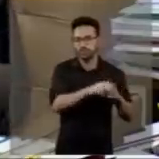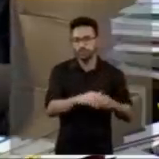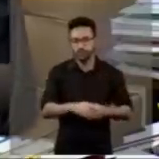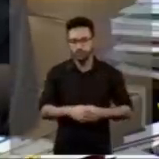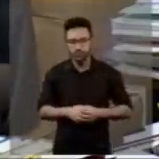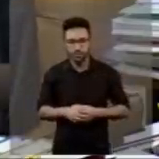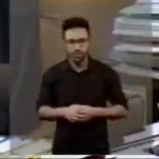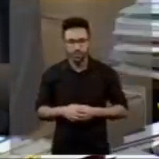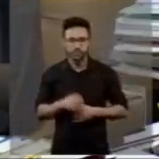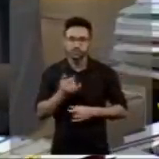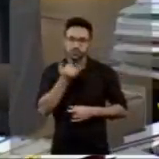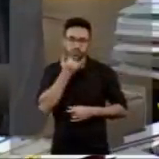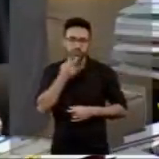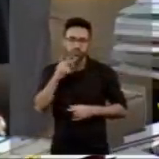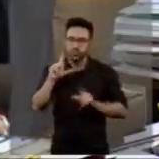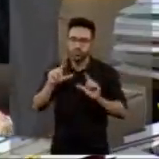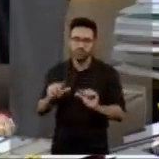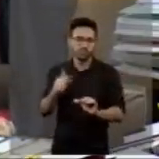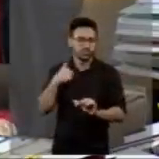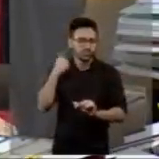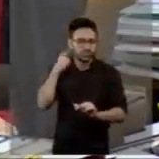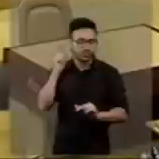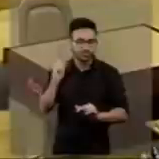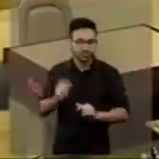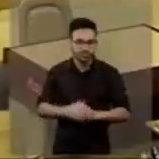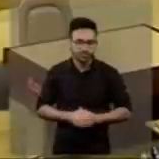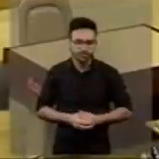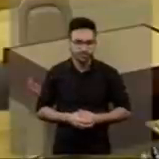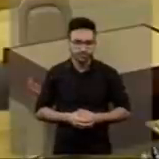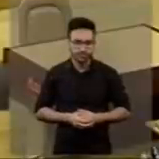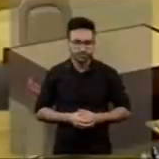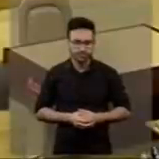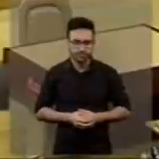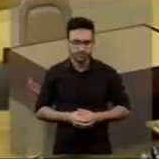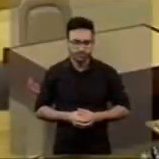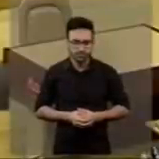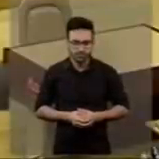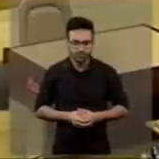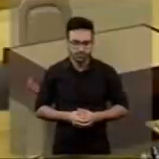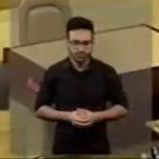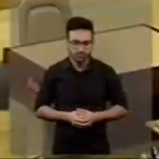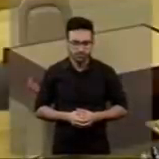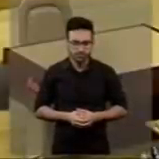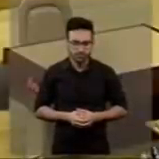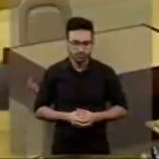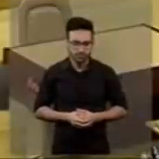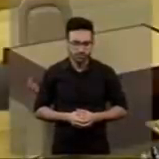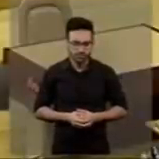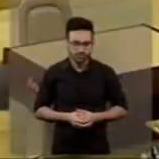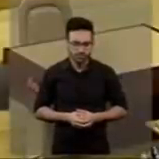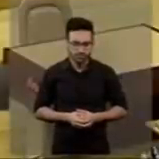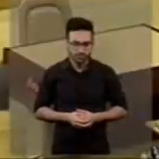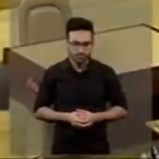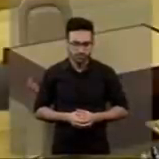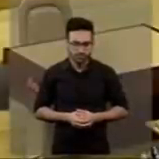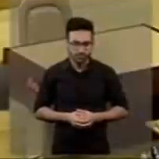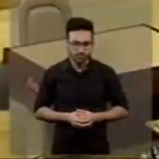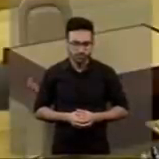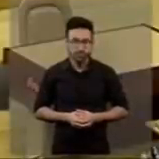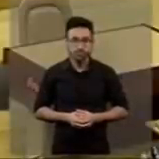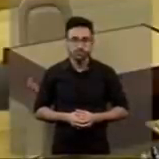efeitos que nós estamos. Presidente, eu gostaria também só de fazer um registro. Bem que já temos